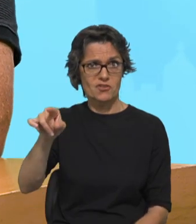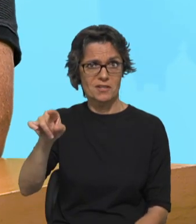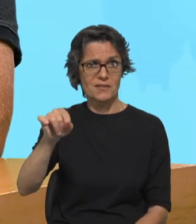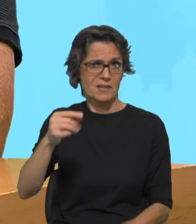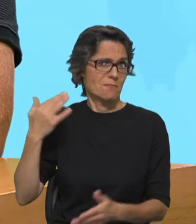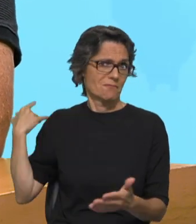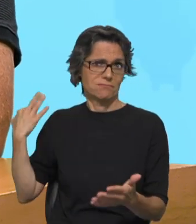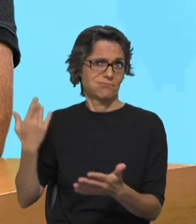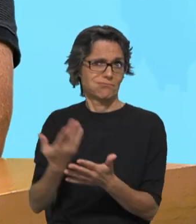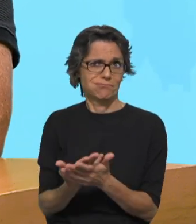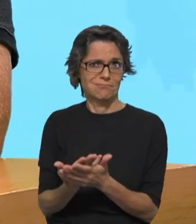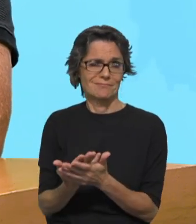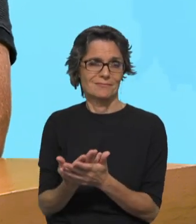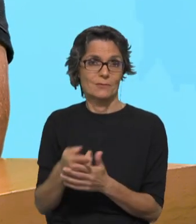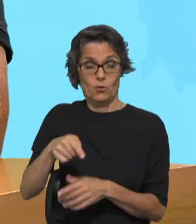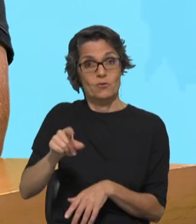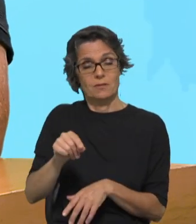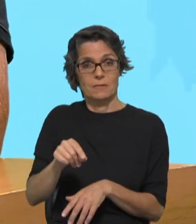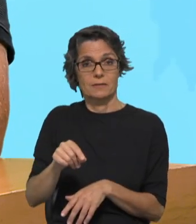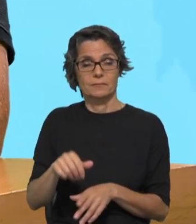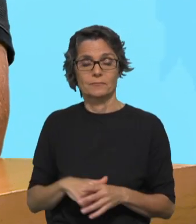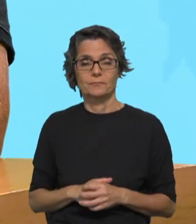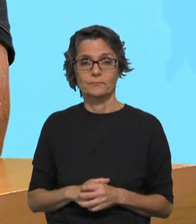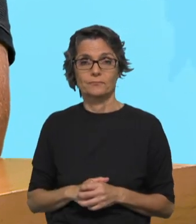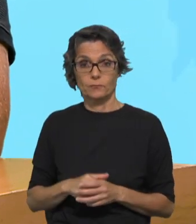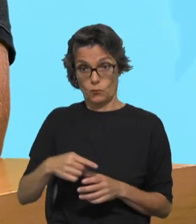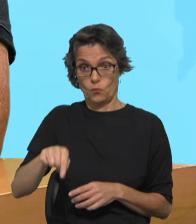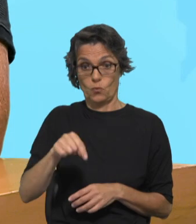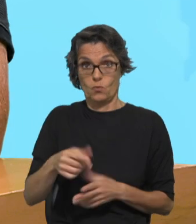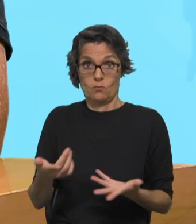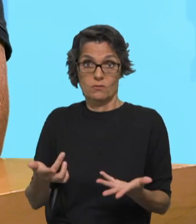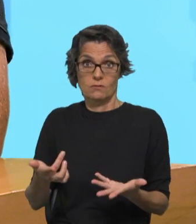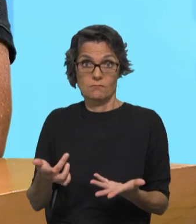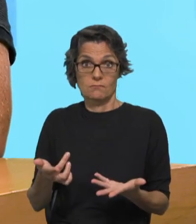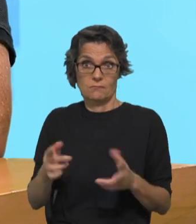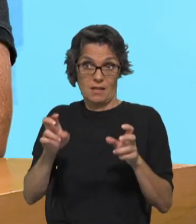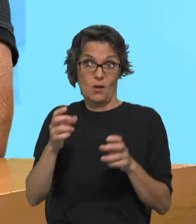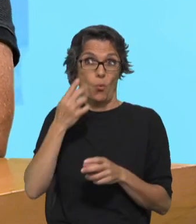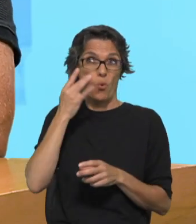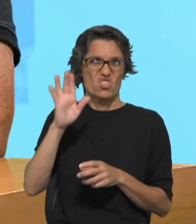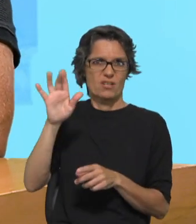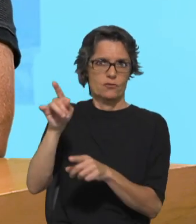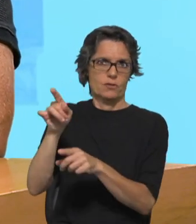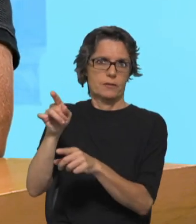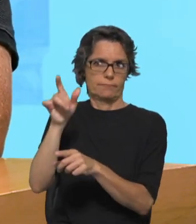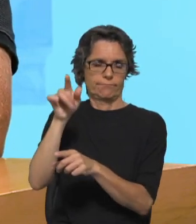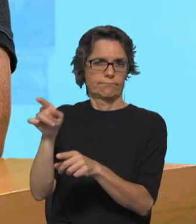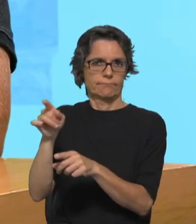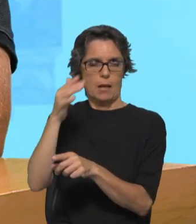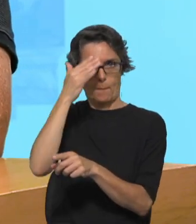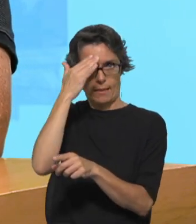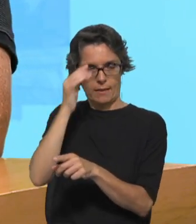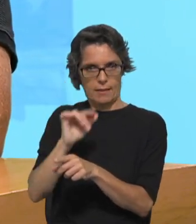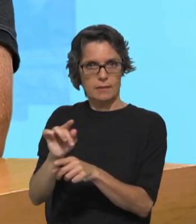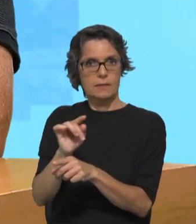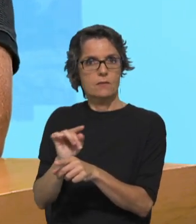seres humanos no mundo, não é? Bem, também nós hoje, se nós tivermos esta mentalidade, nós vamos dizer